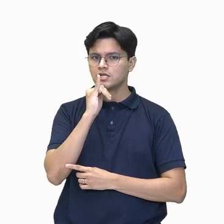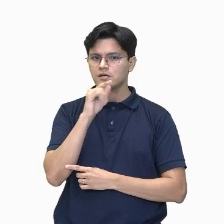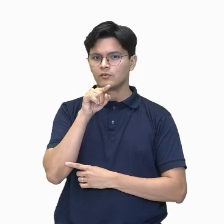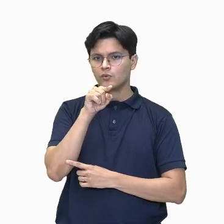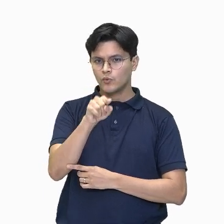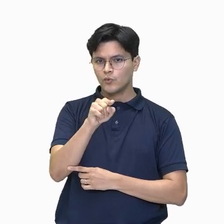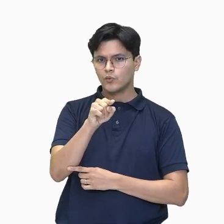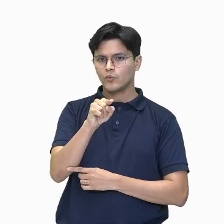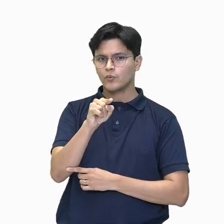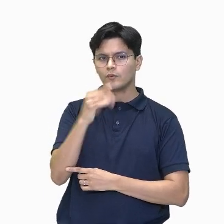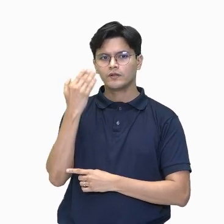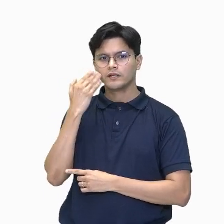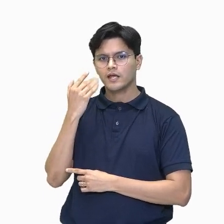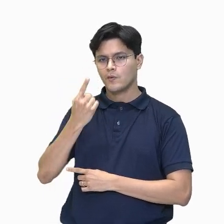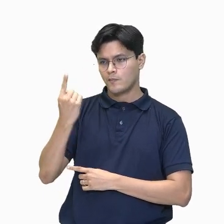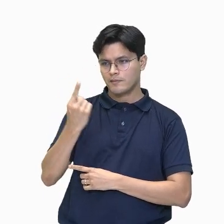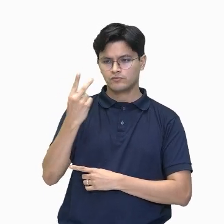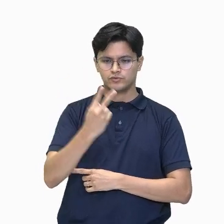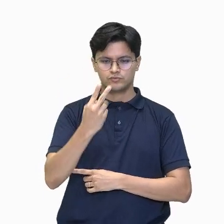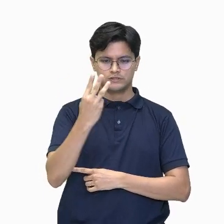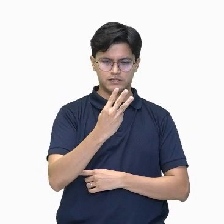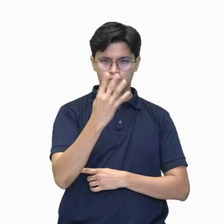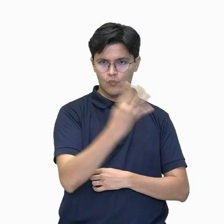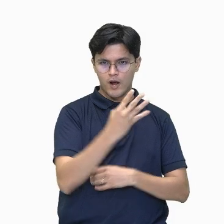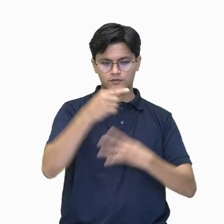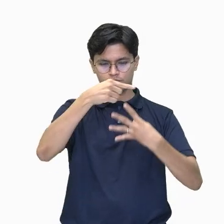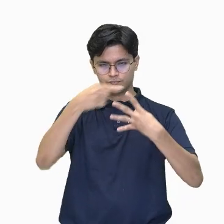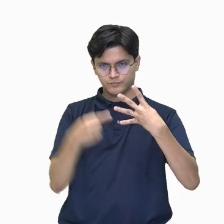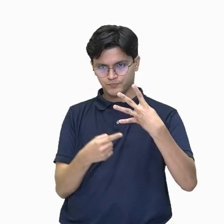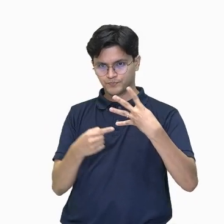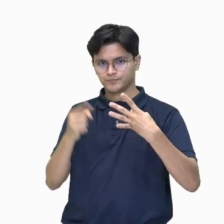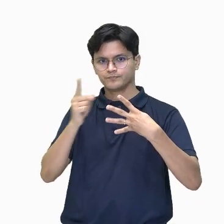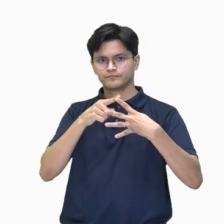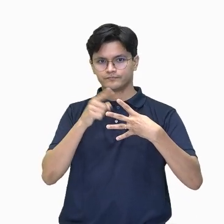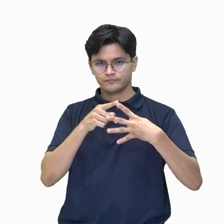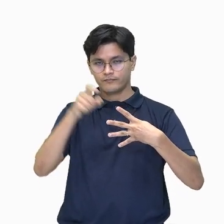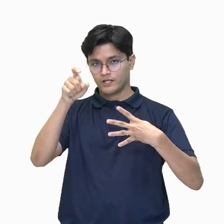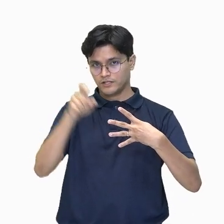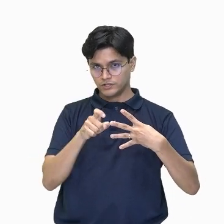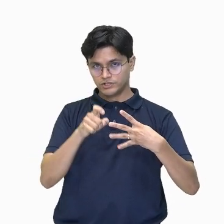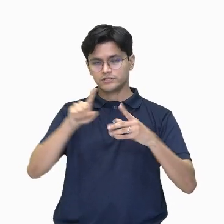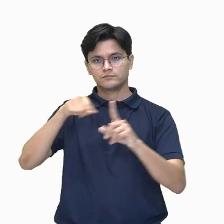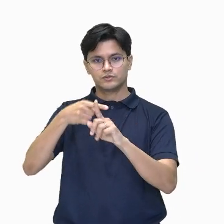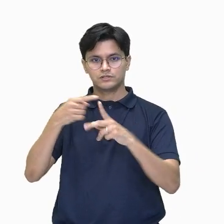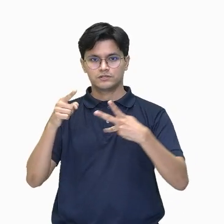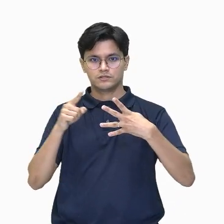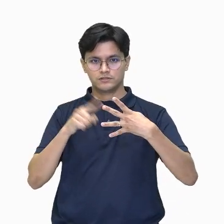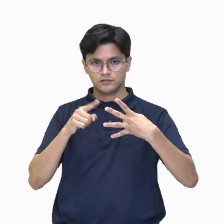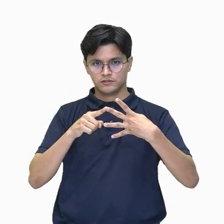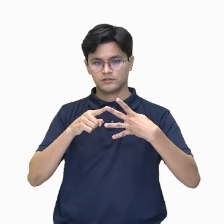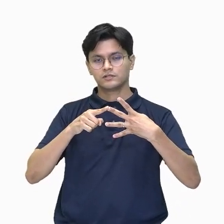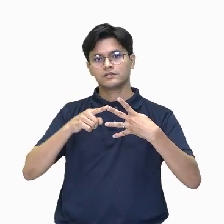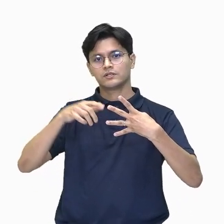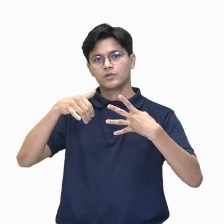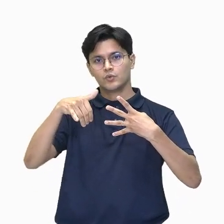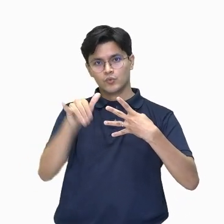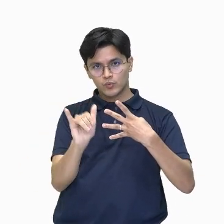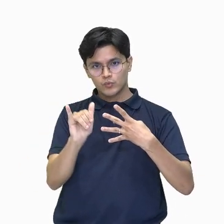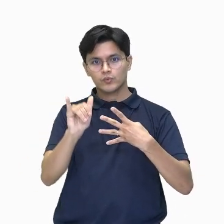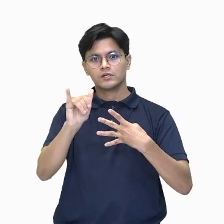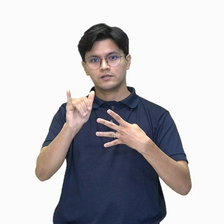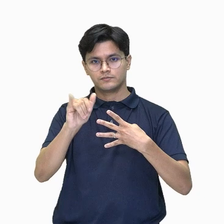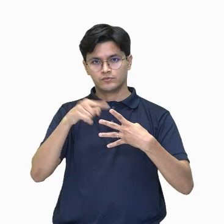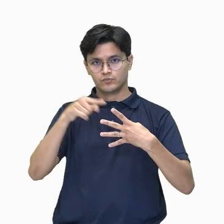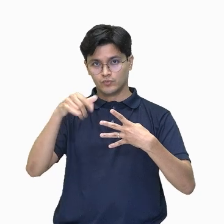ali do primeiro até o quarto. E aí, no primeiro quadrante, o x é positivo, o y é positivo, como nós já vimos.